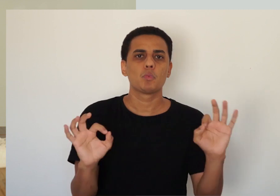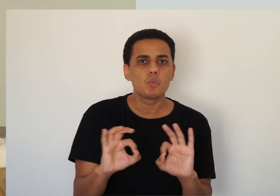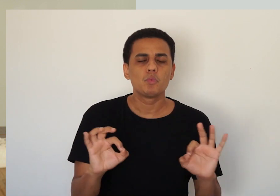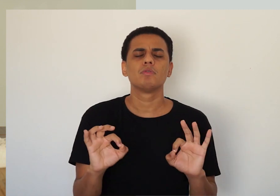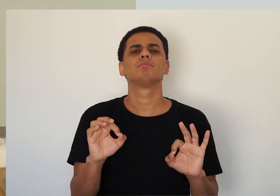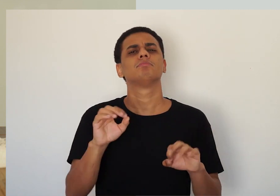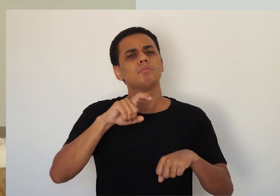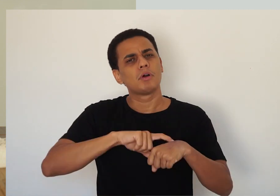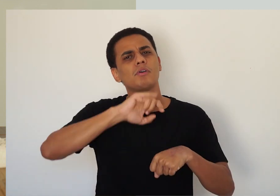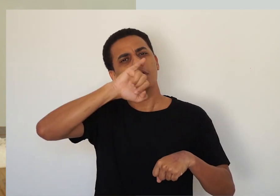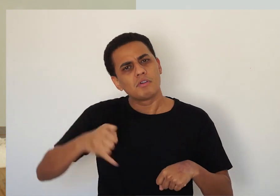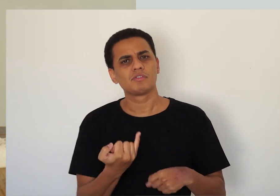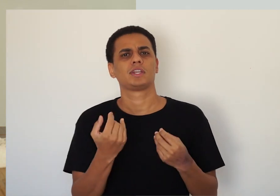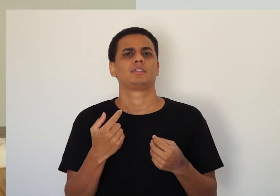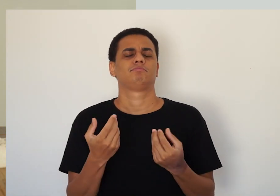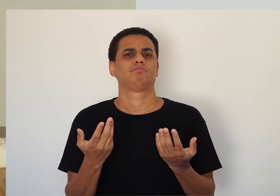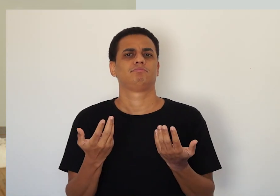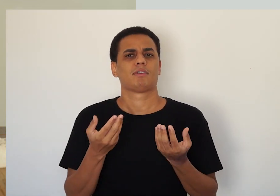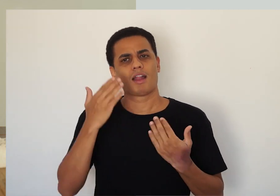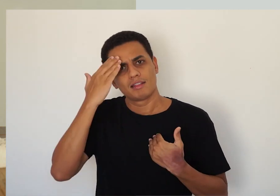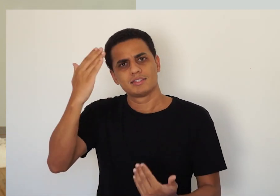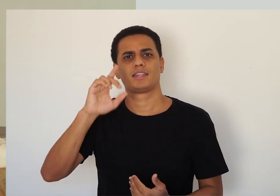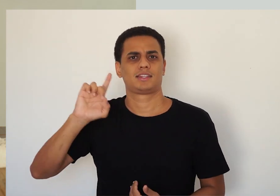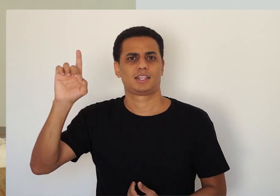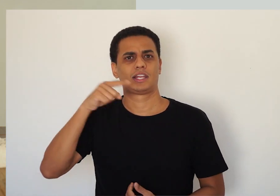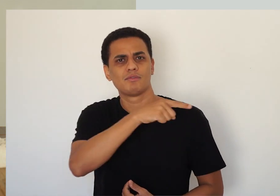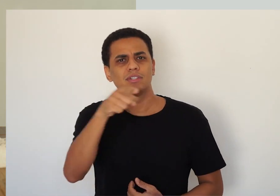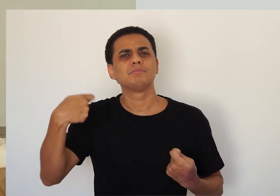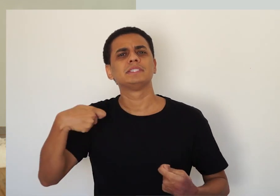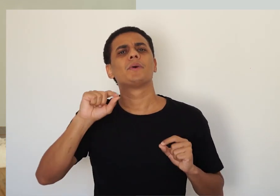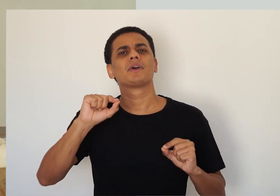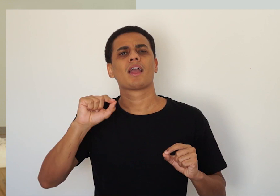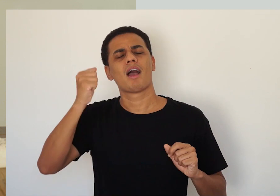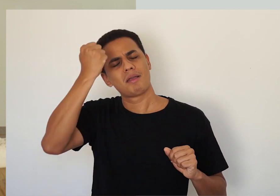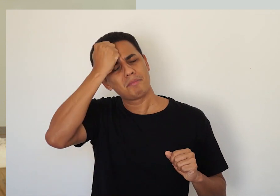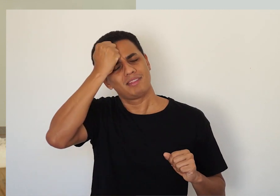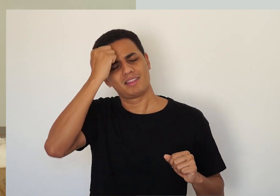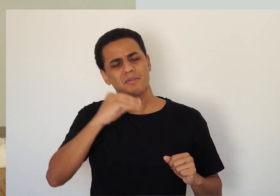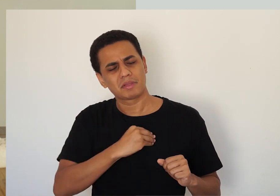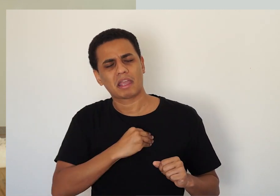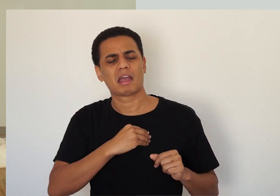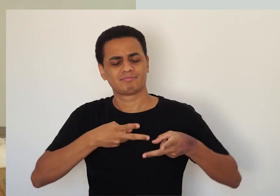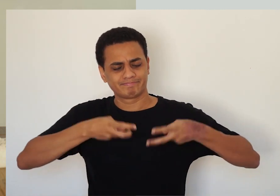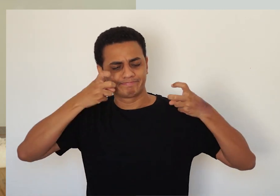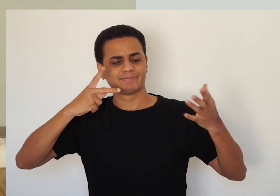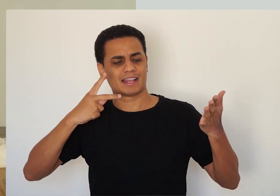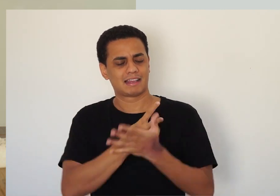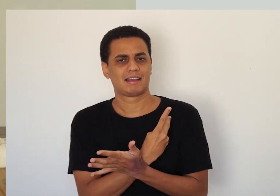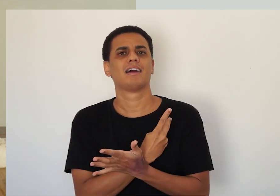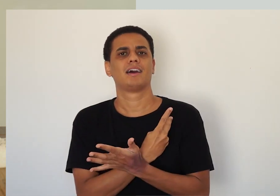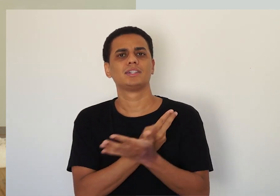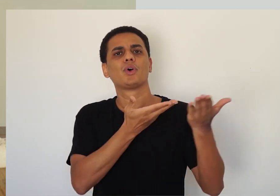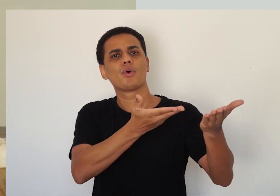agora, entregando a sua vida a Jesus. Tudo que você precisa é arrepender-se dos seus pecados, é reconhecer que você tem errado